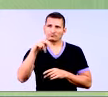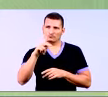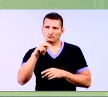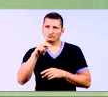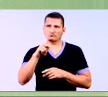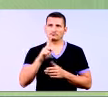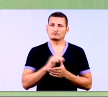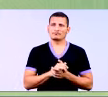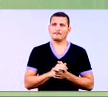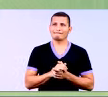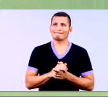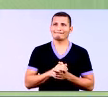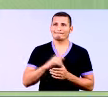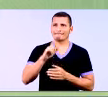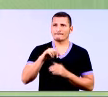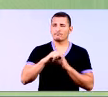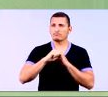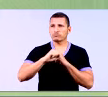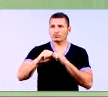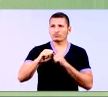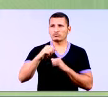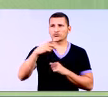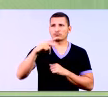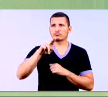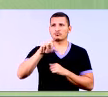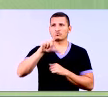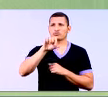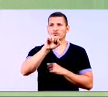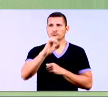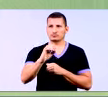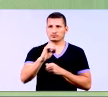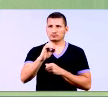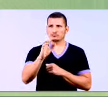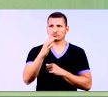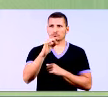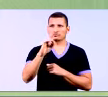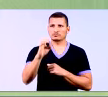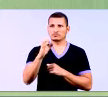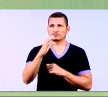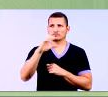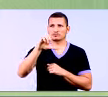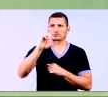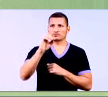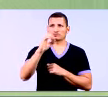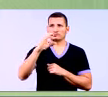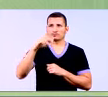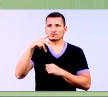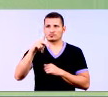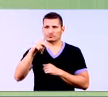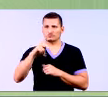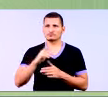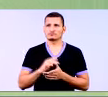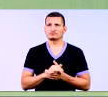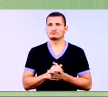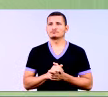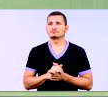esse acontecimento o nome de pulso de clock. Eu vou mostrar para vocês aqui, no quadro,